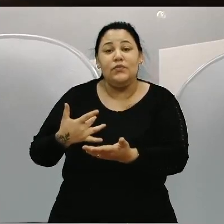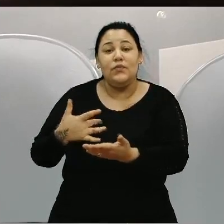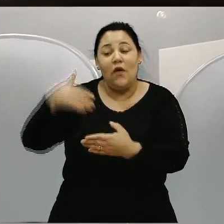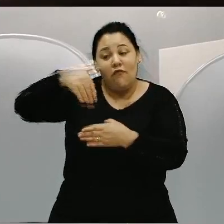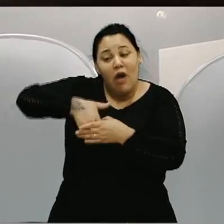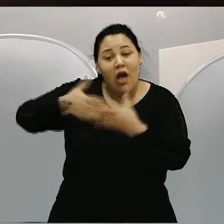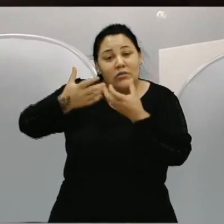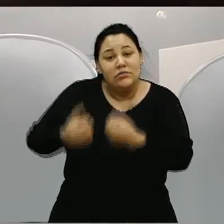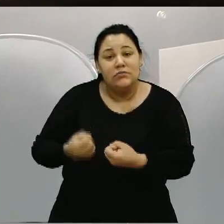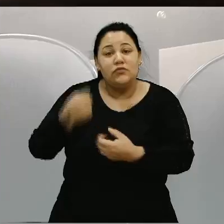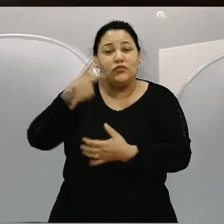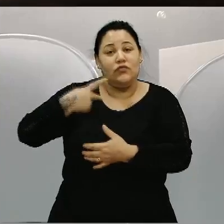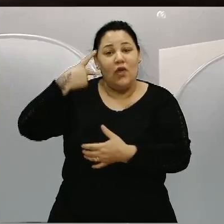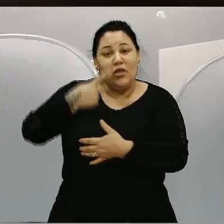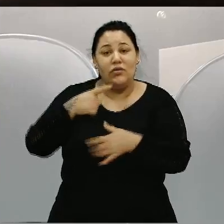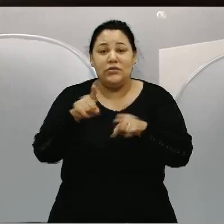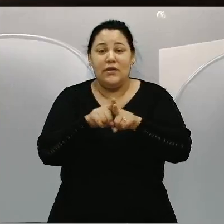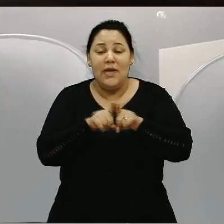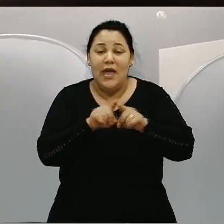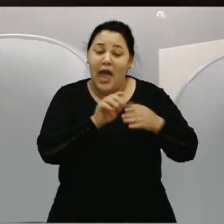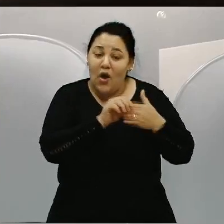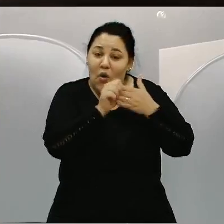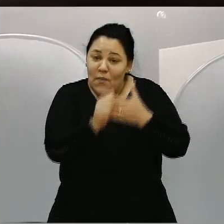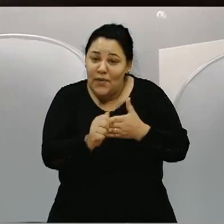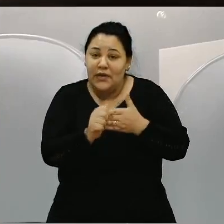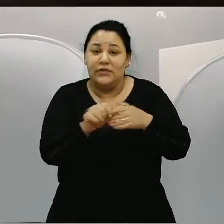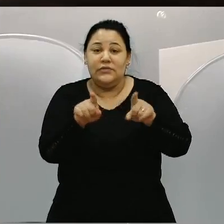Câmara Municipal e acompanhado de